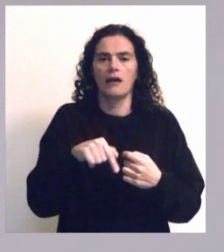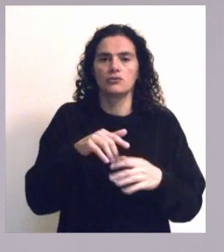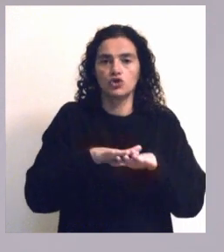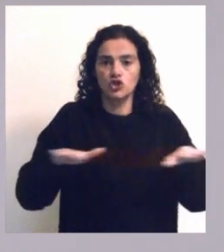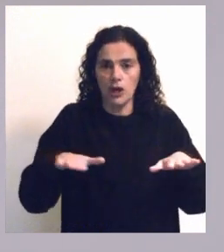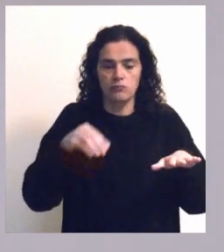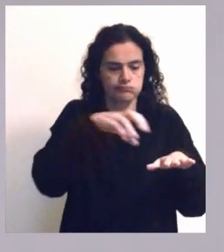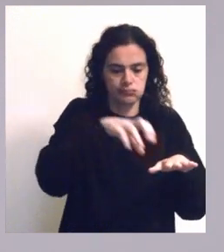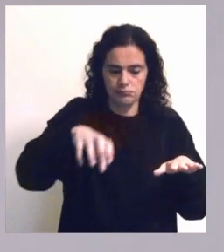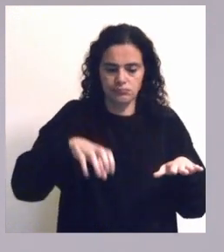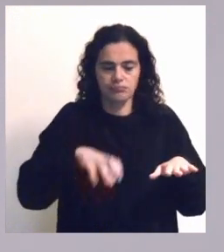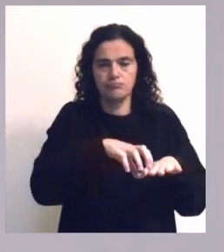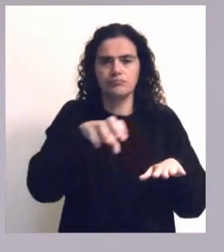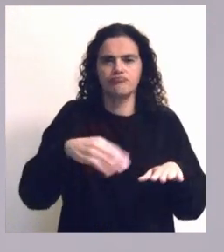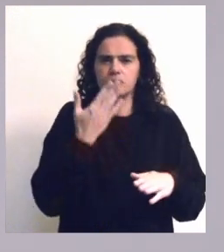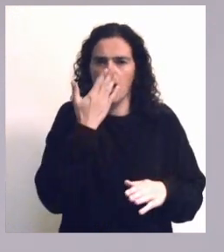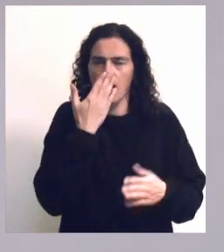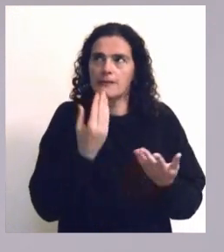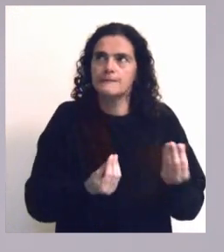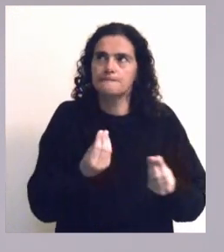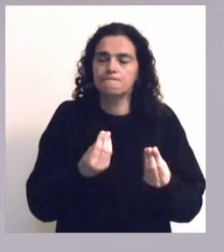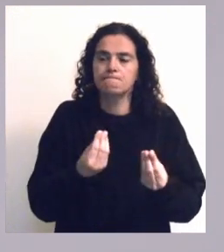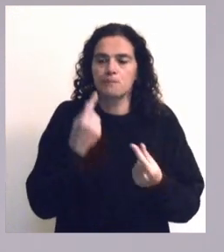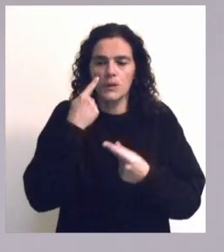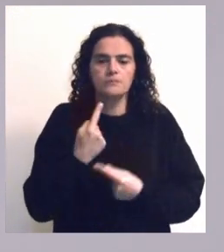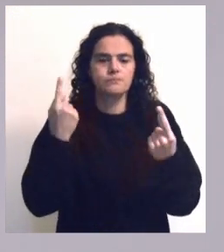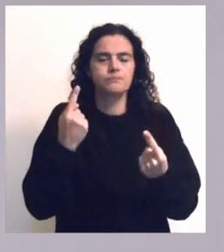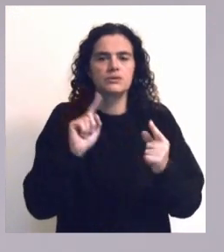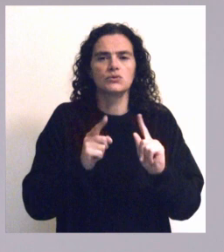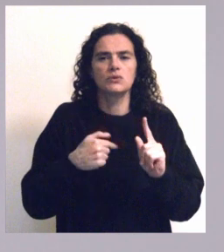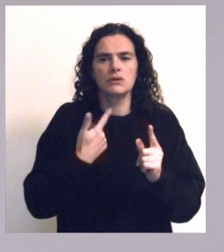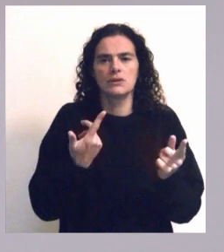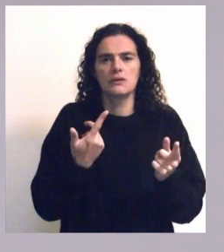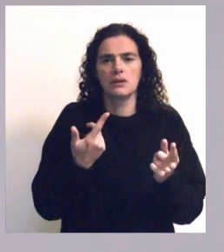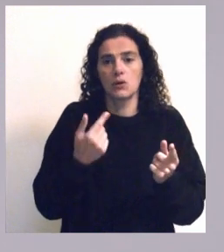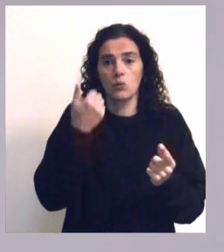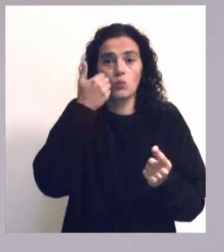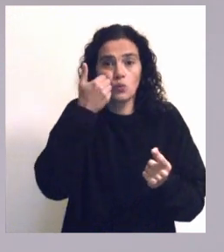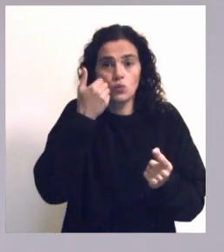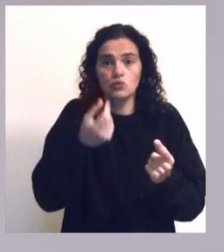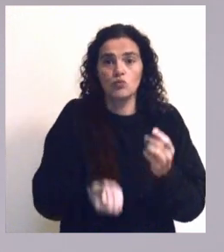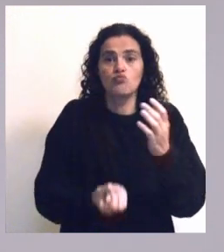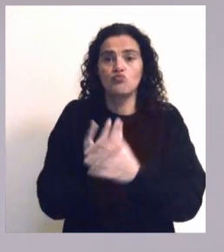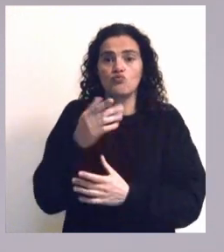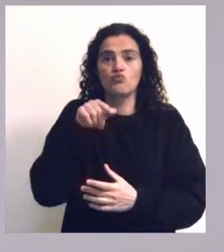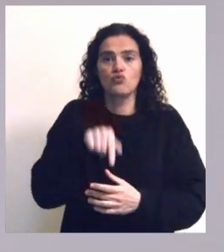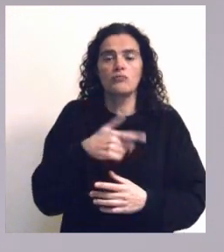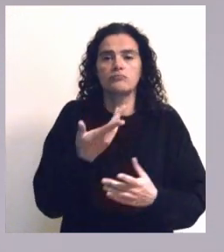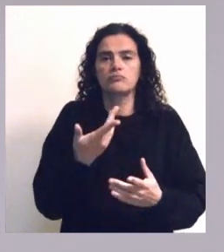objetos estarem colocados no chão sugerem quase como que um retrato do